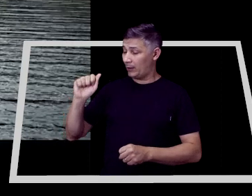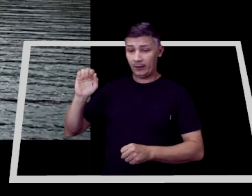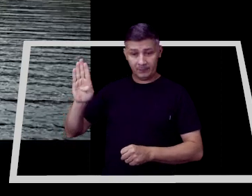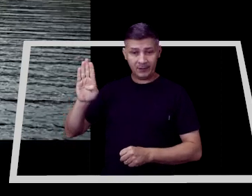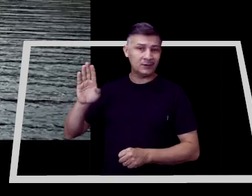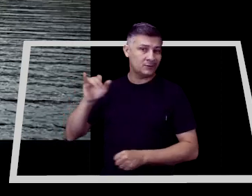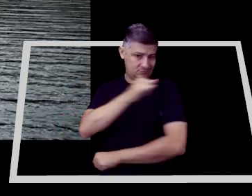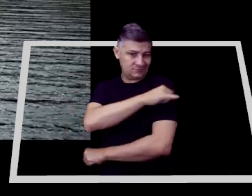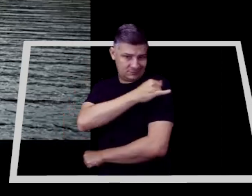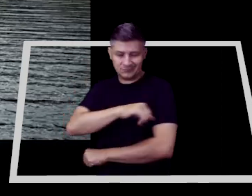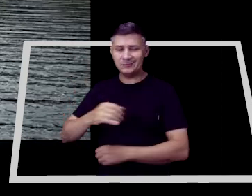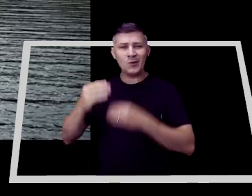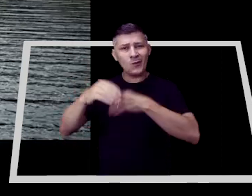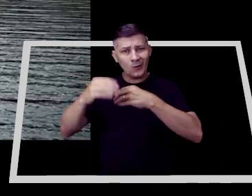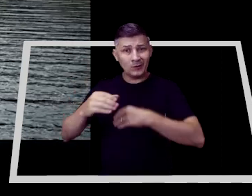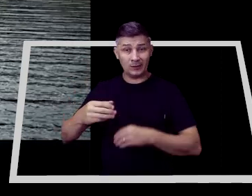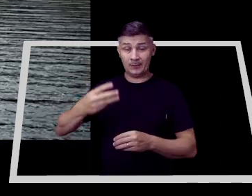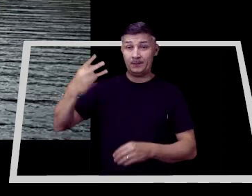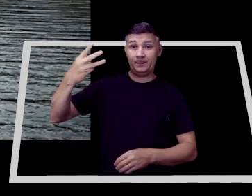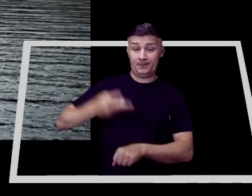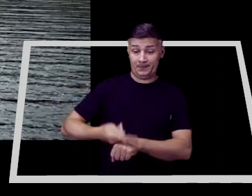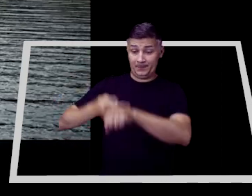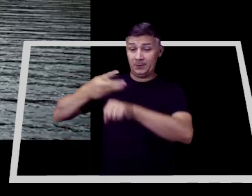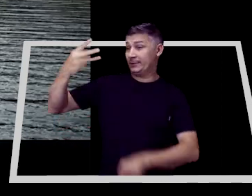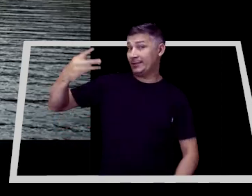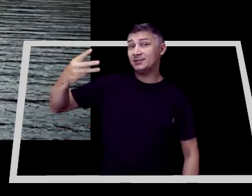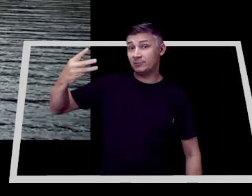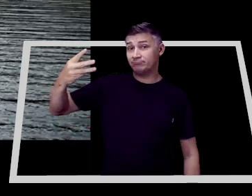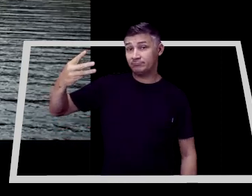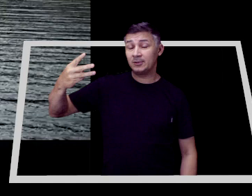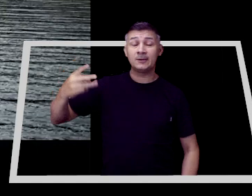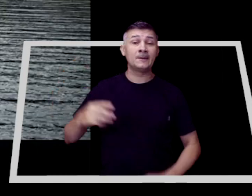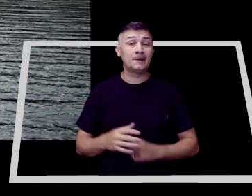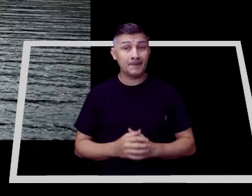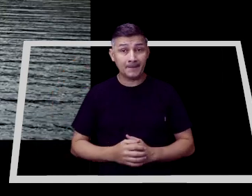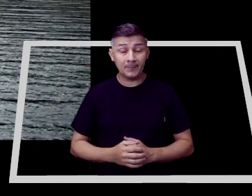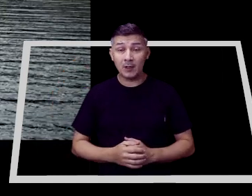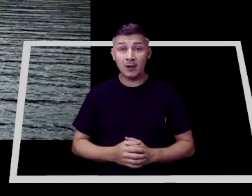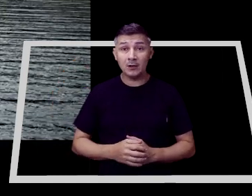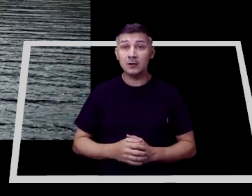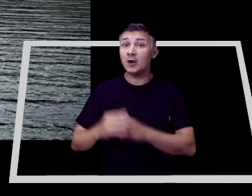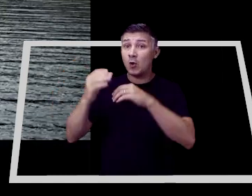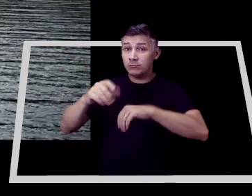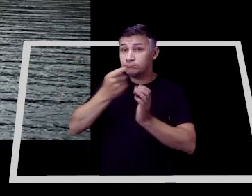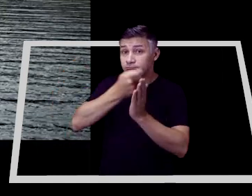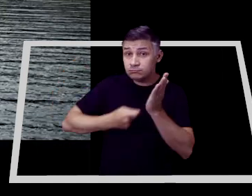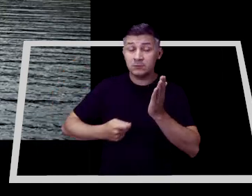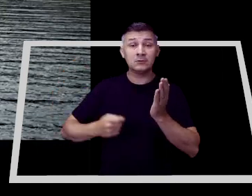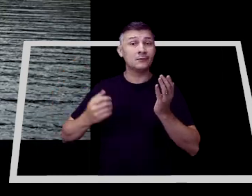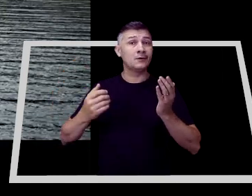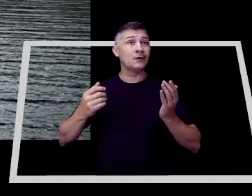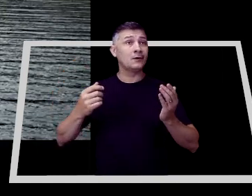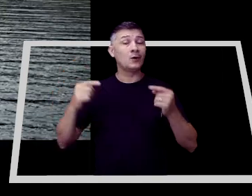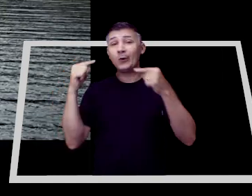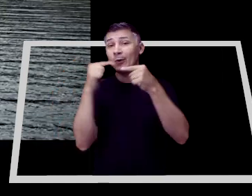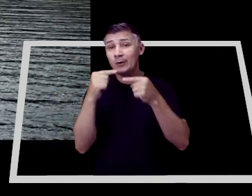Nesse concurso, como vocês viram, a gente obteve o terceiro prêmio. E o desafio desse concurso era